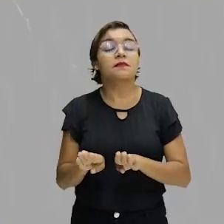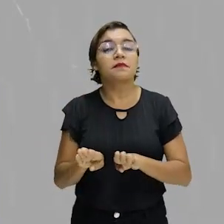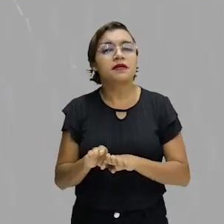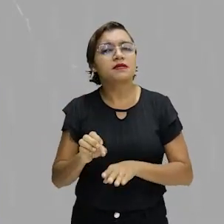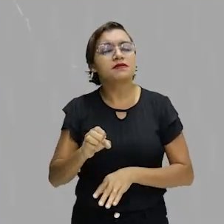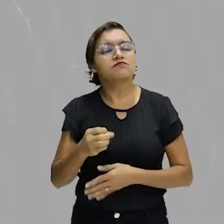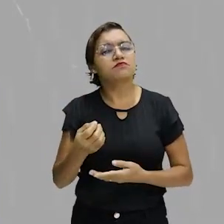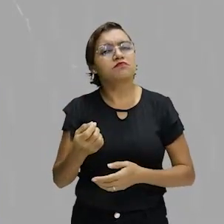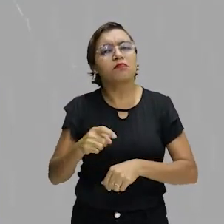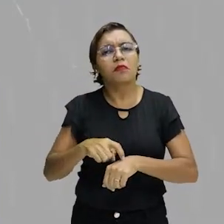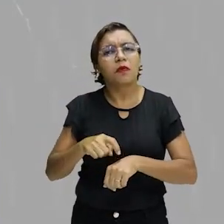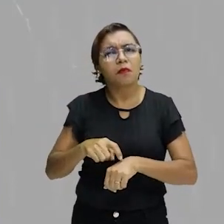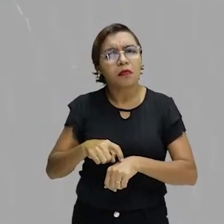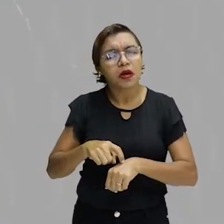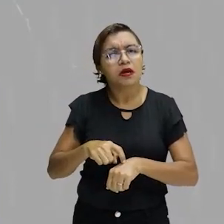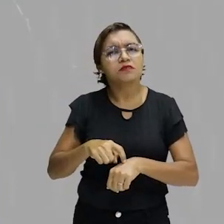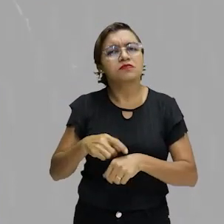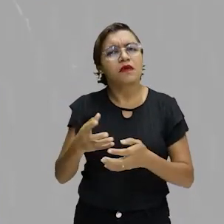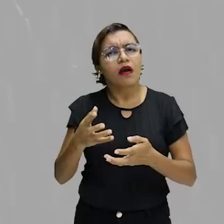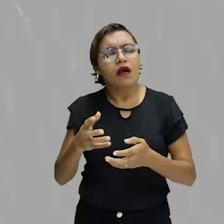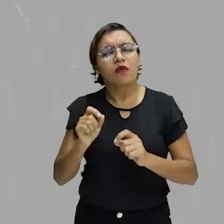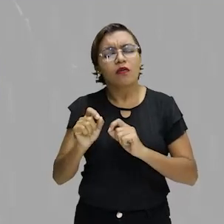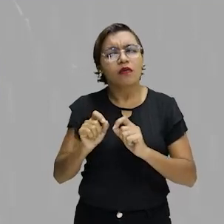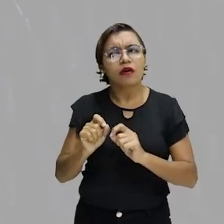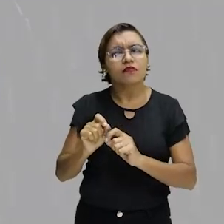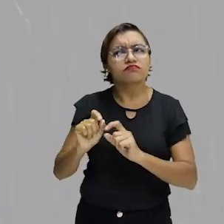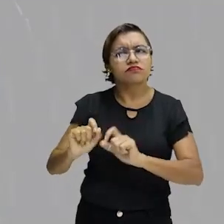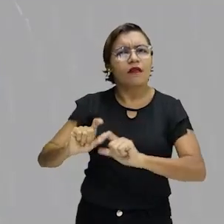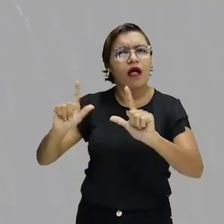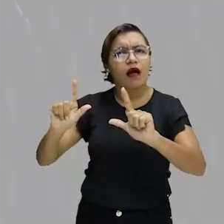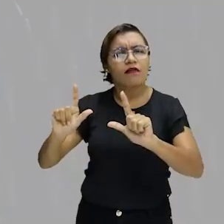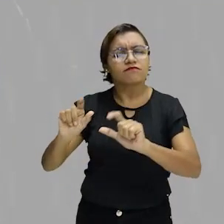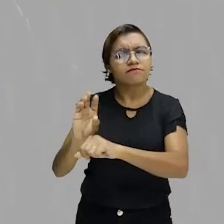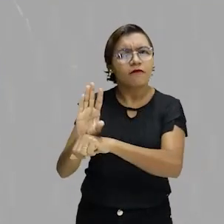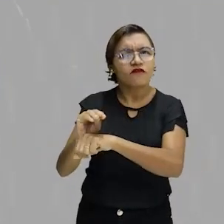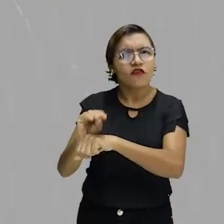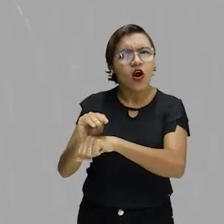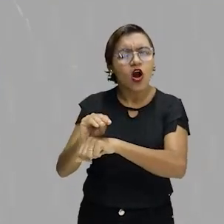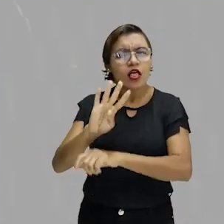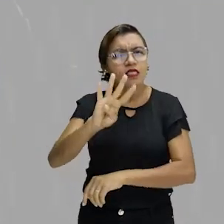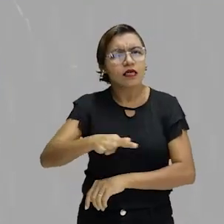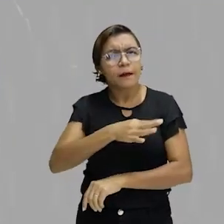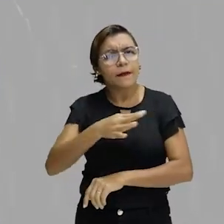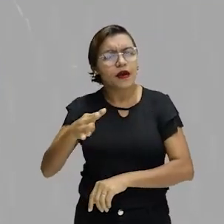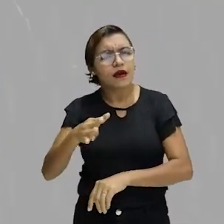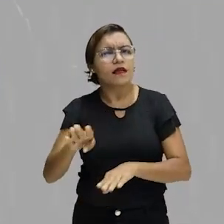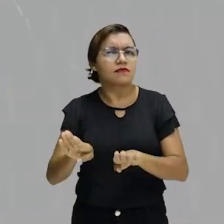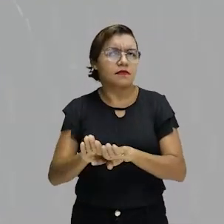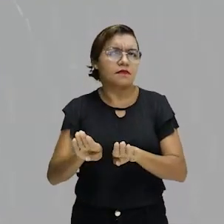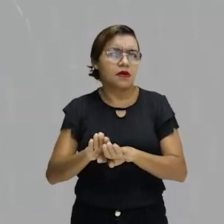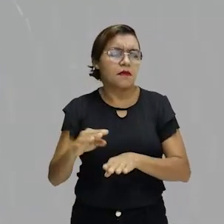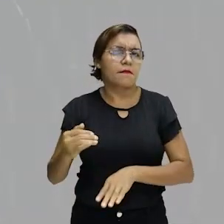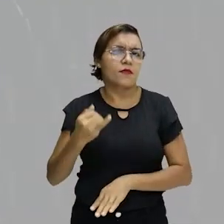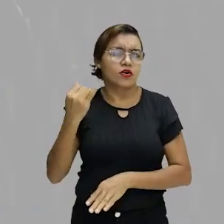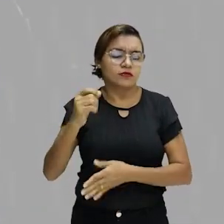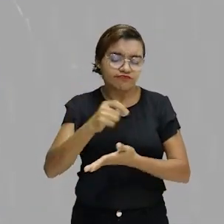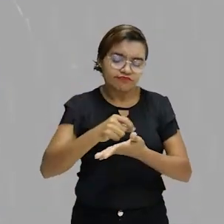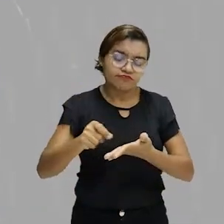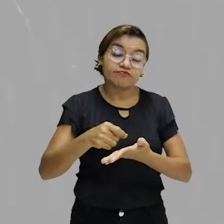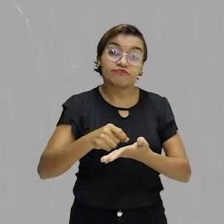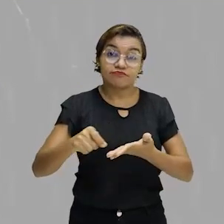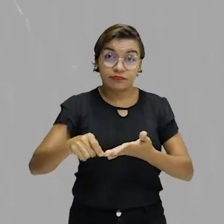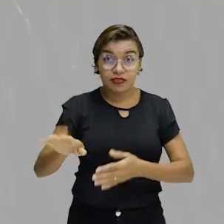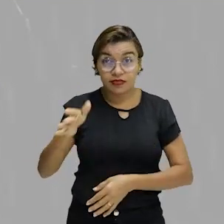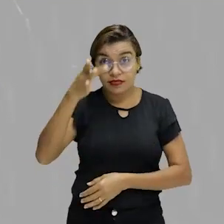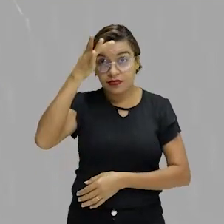você vai fazer o print da tela daquele gráfico daquela tabela né daquela questão que chamou sua atenção passar para o caderno e